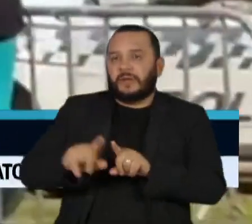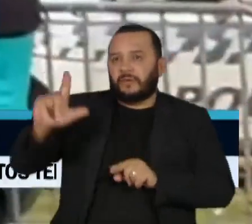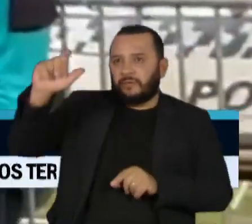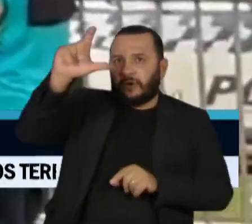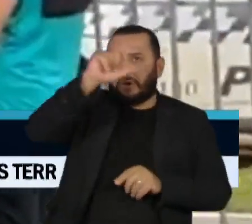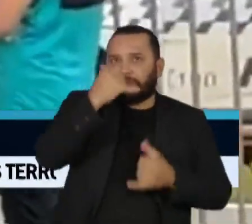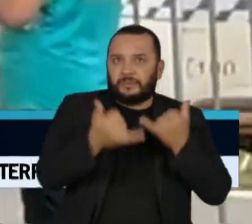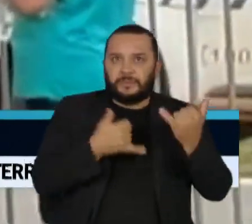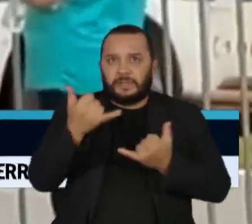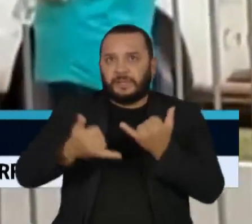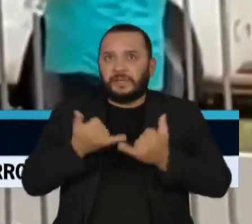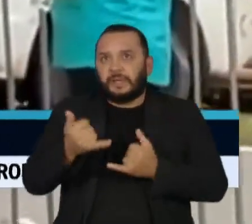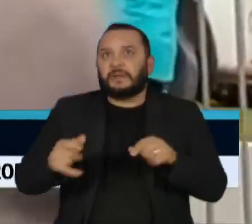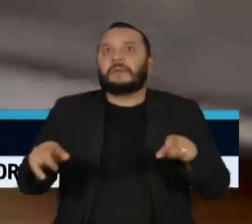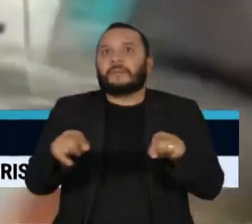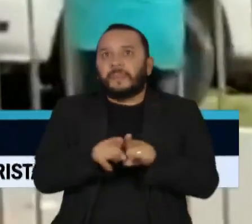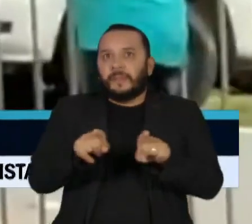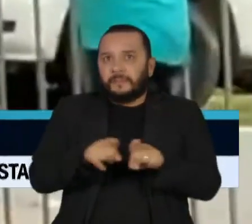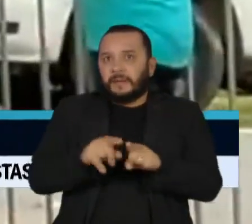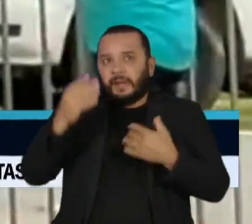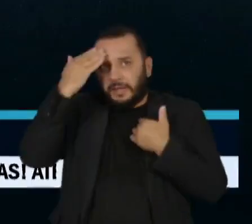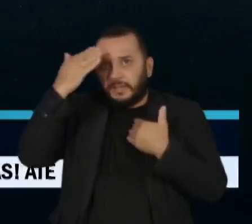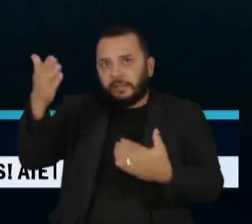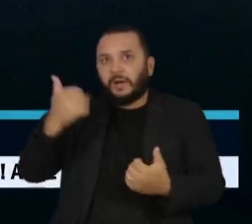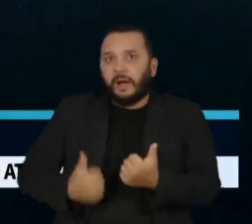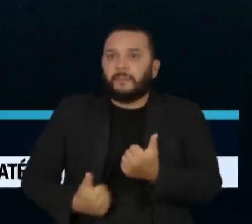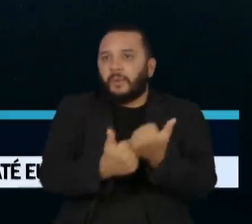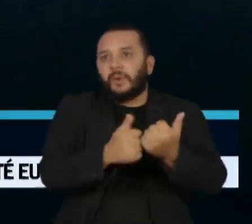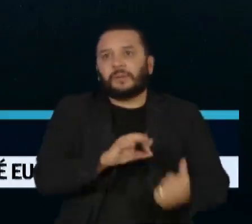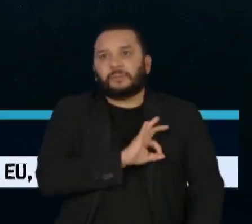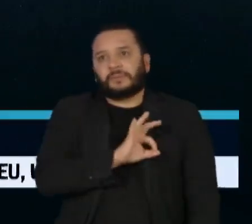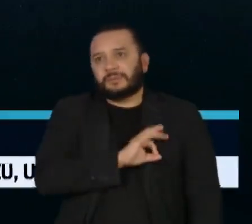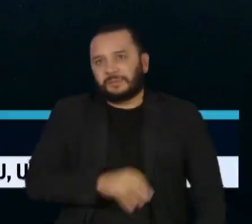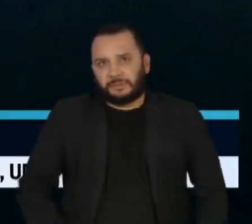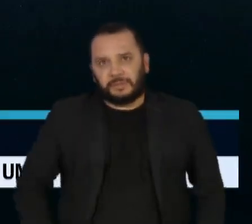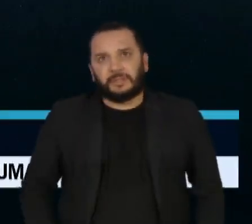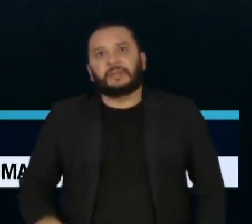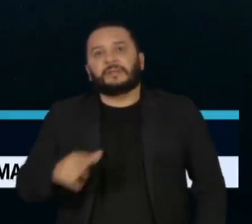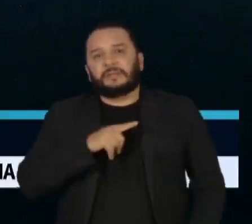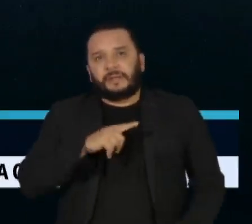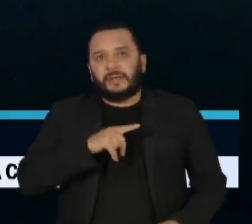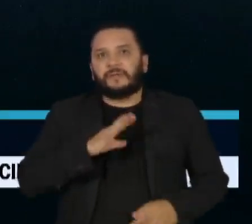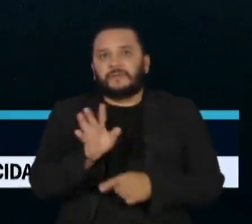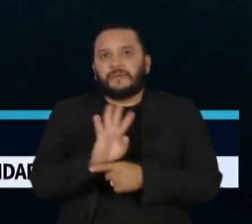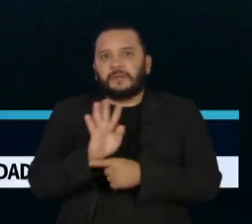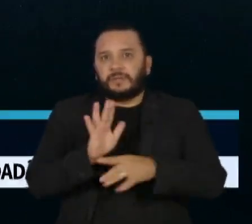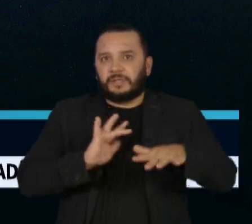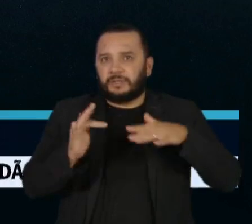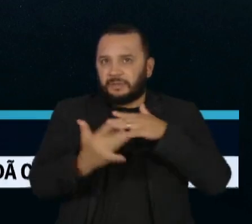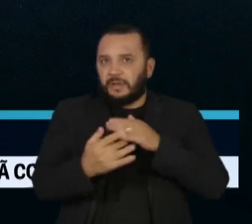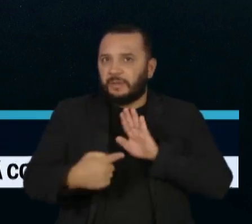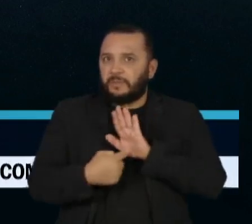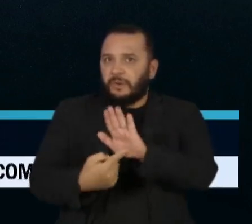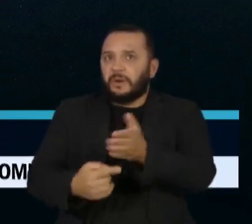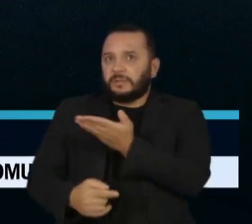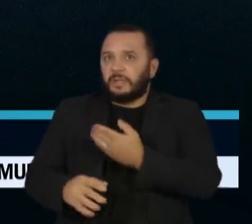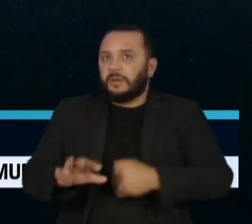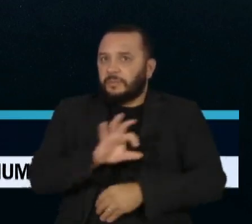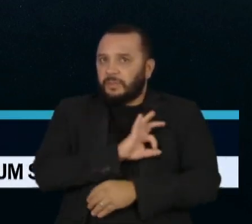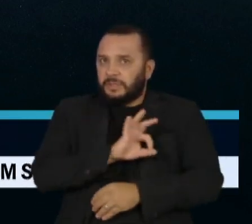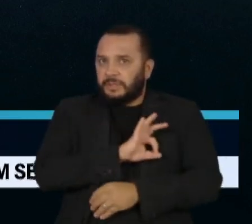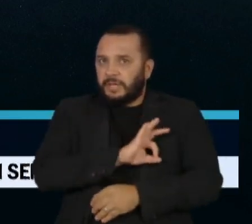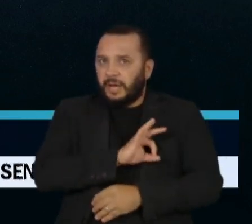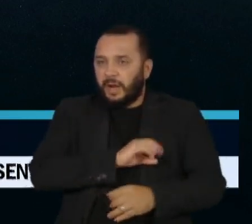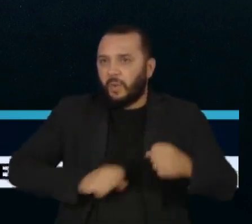brincando e até elogiaram o apoio da polícia. Um vídeo que circula pelas redes sociais mostra policiais que parecem ser da tropa